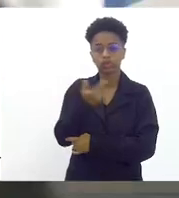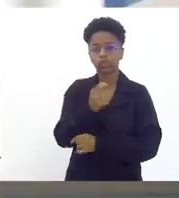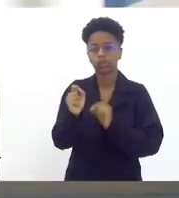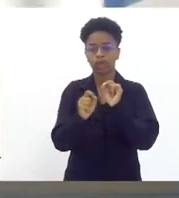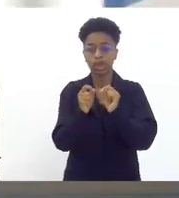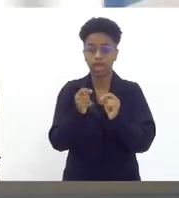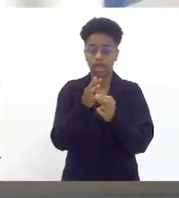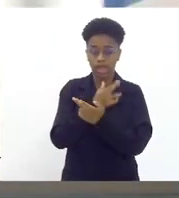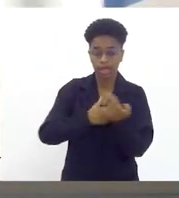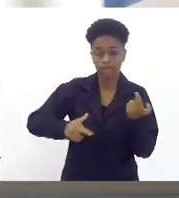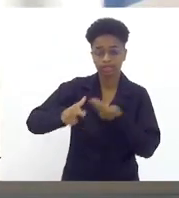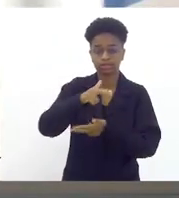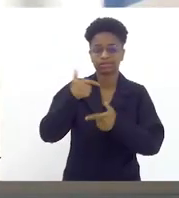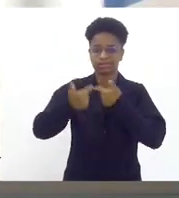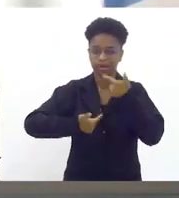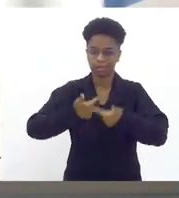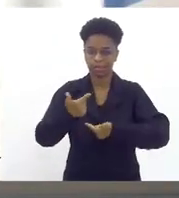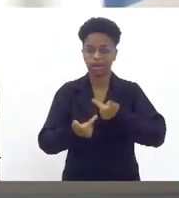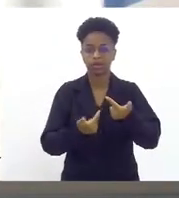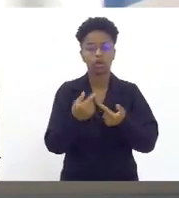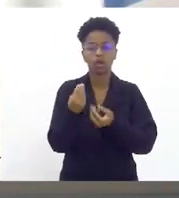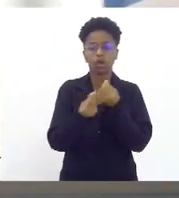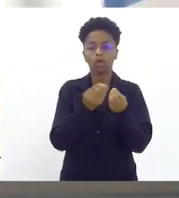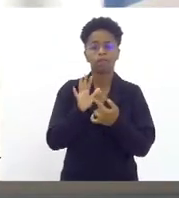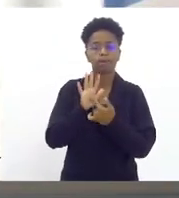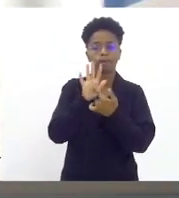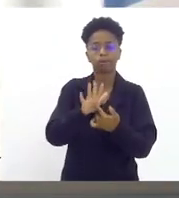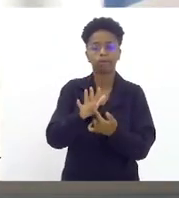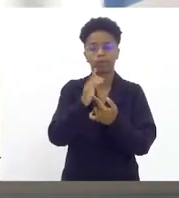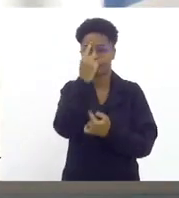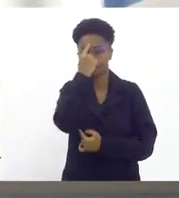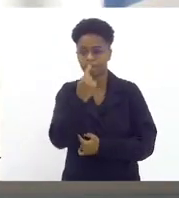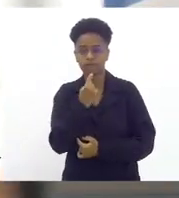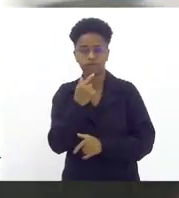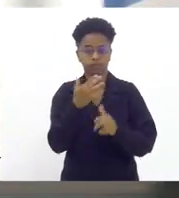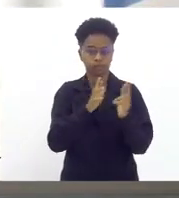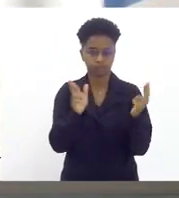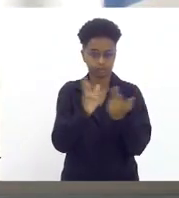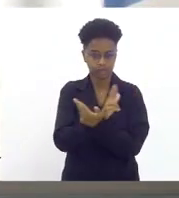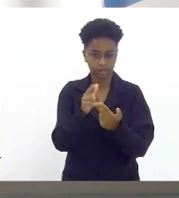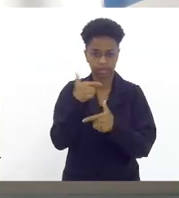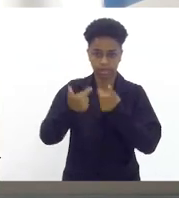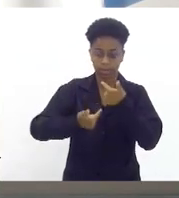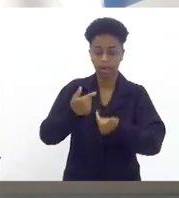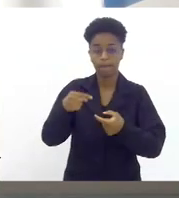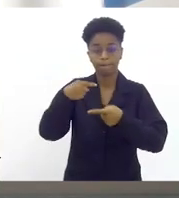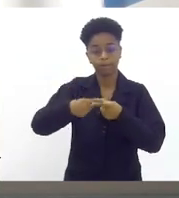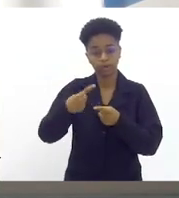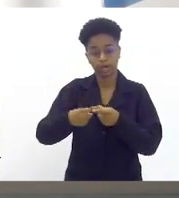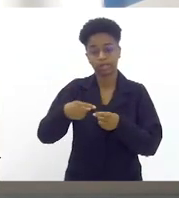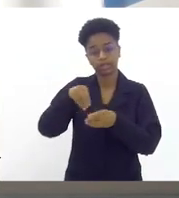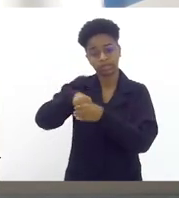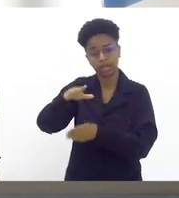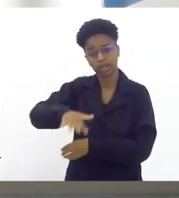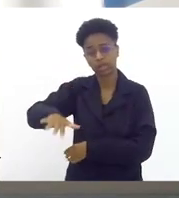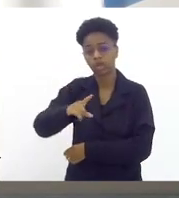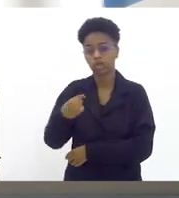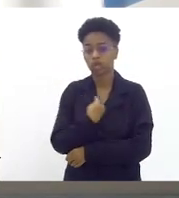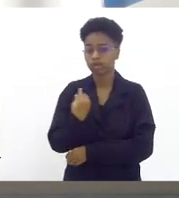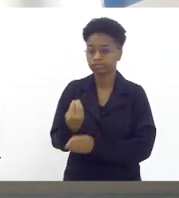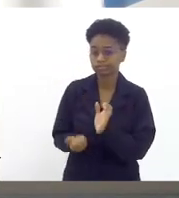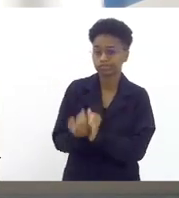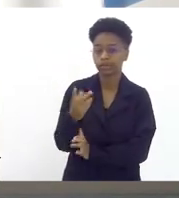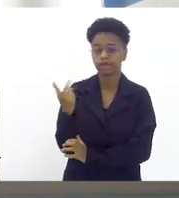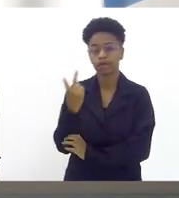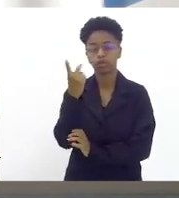relações laborais, a fotografia das relações laborais. Porque é ali onde a gente produz valor e é ali onde a